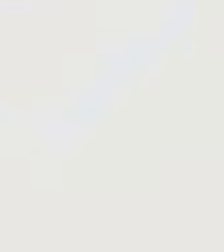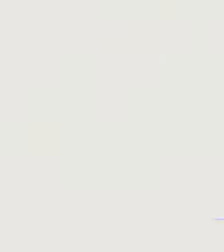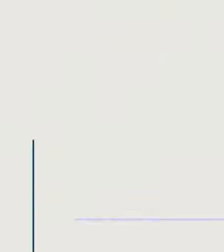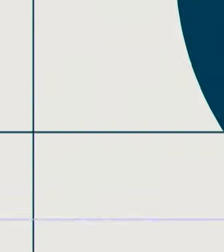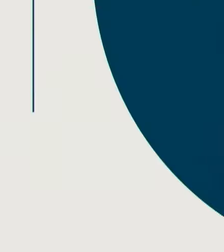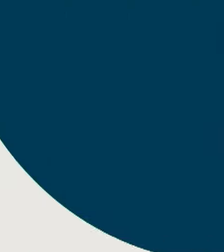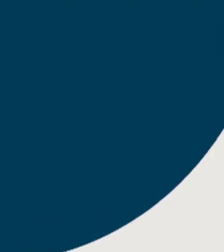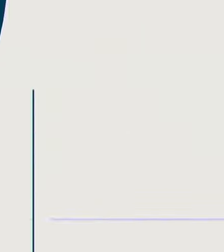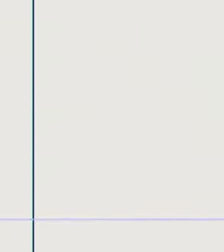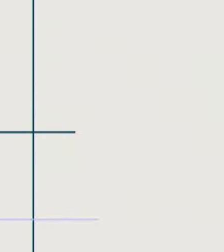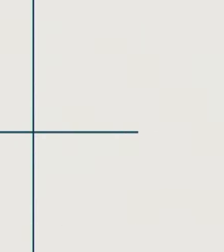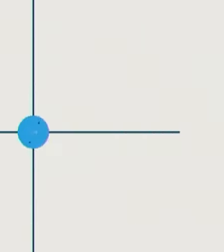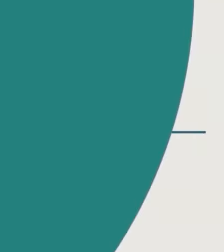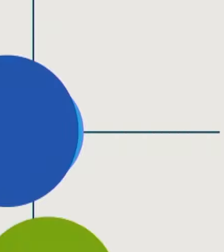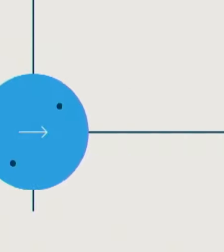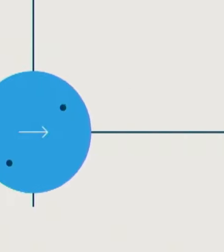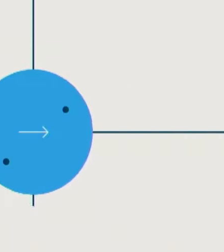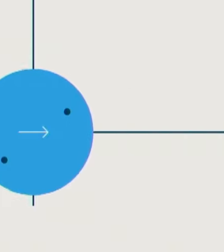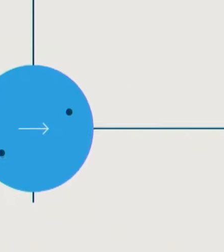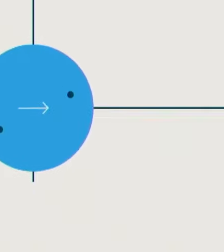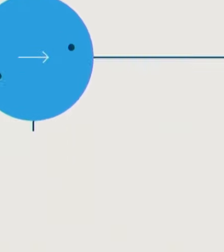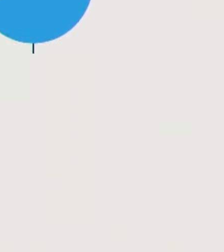E aí